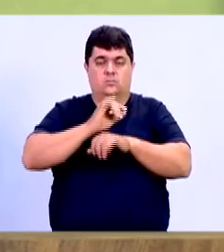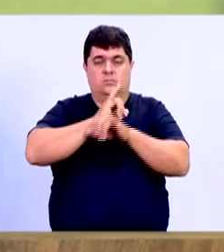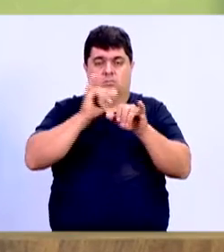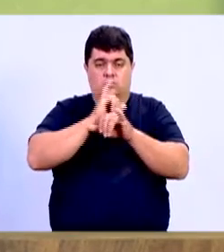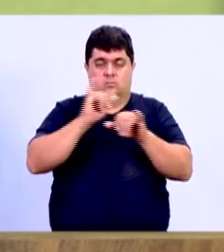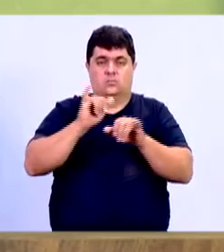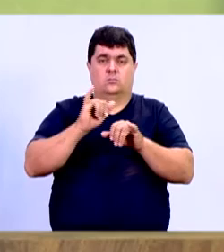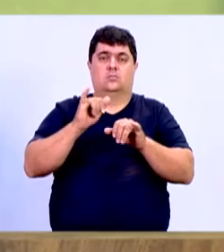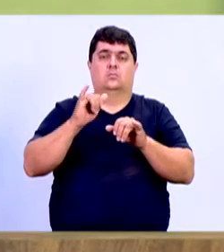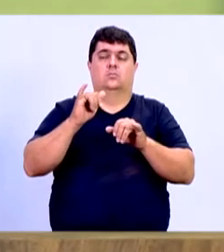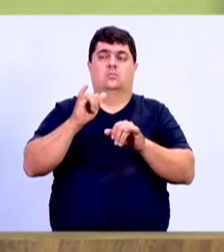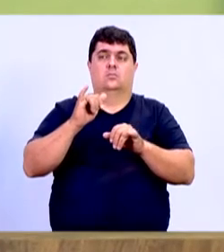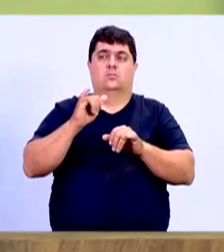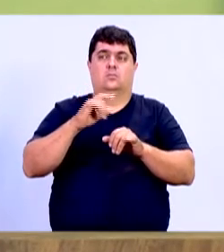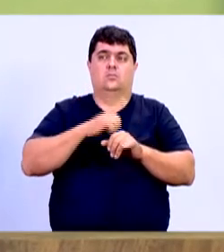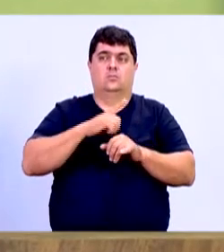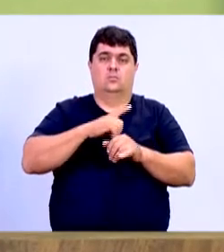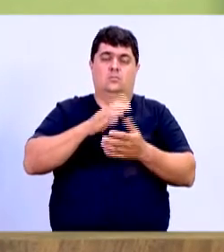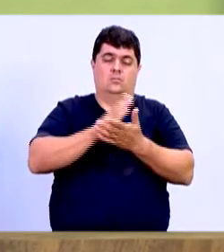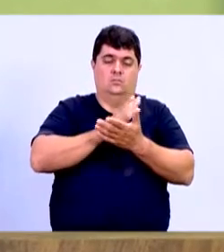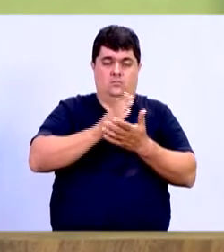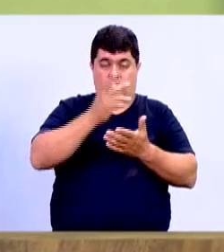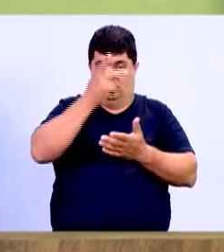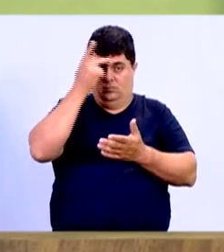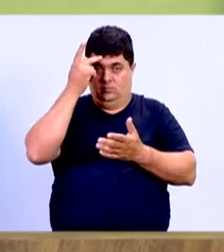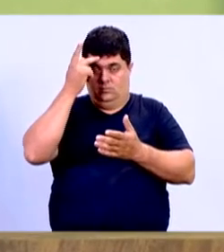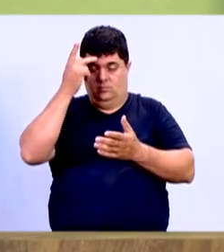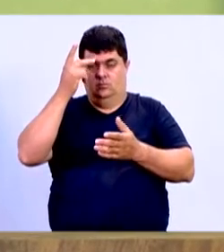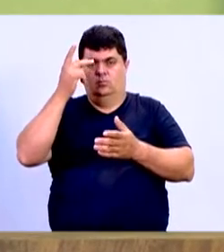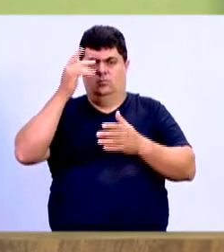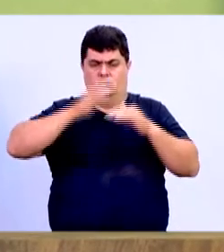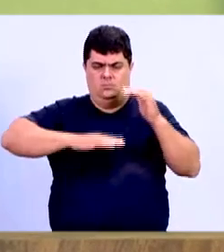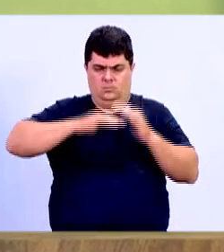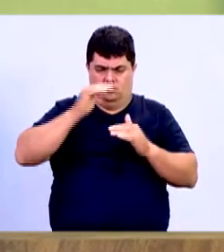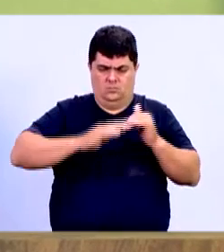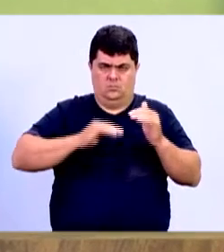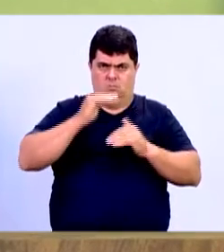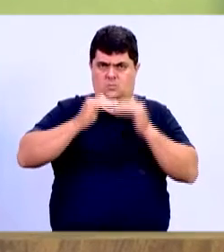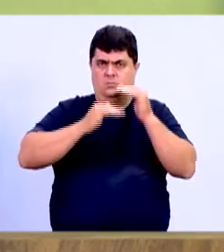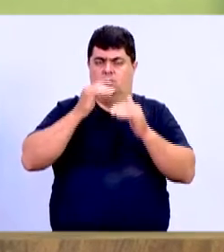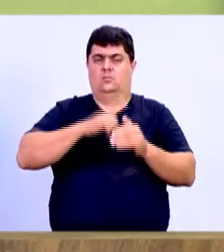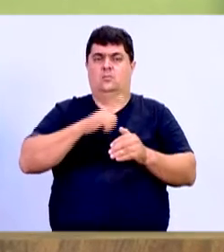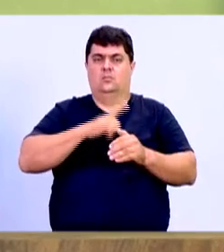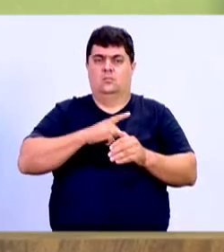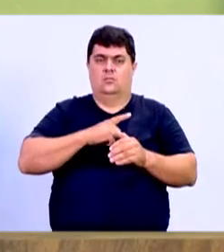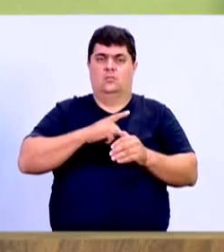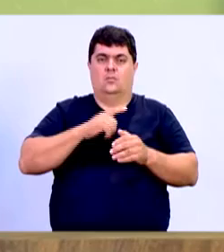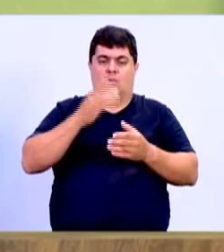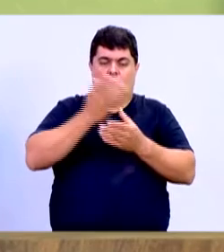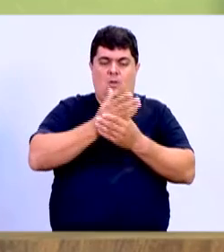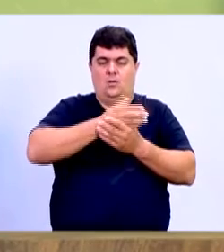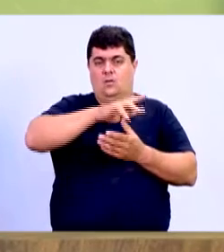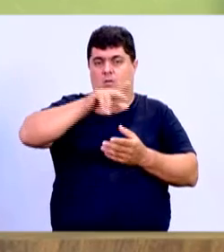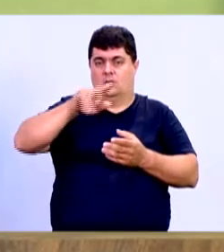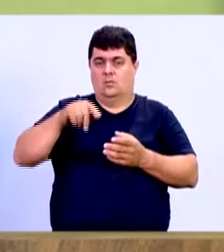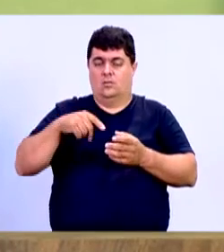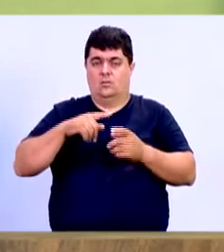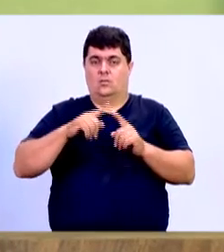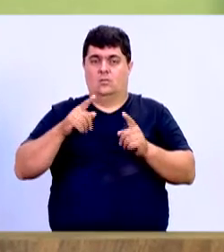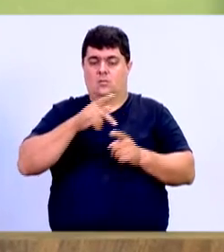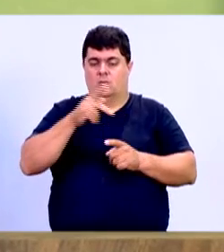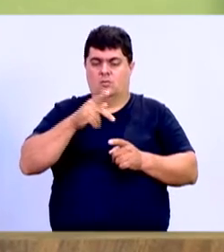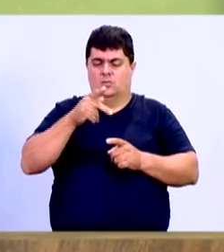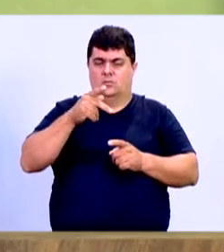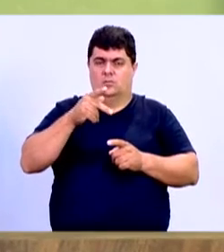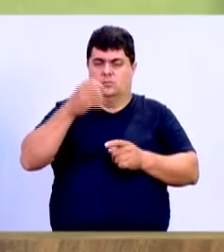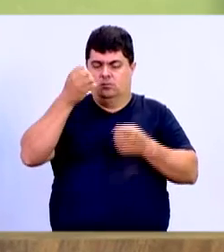informação, né? Tem pessoas capacitadas, gabaritadas para lidar com todos os processos. O professor falou uma